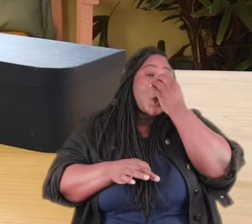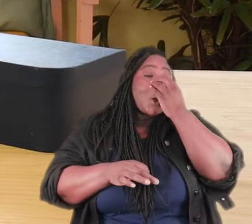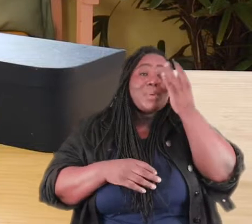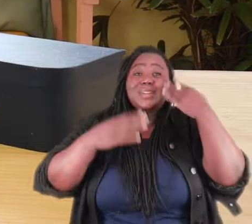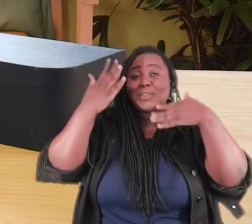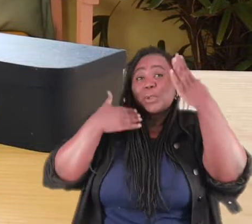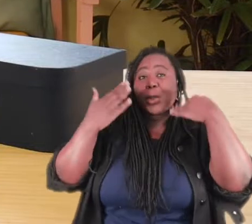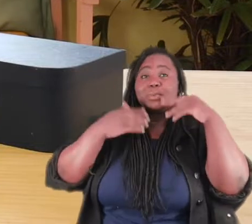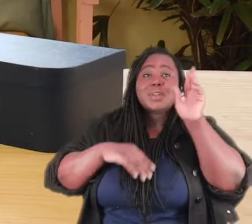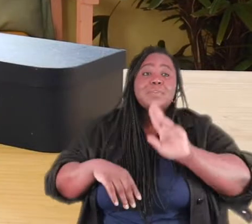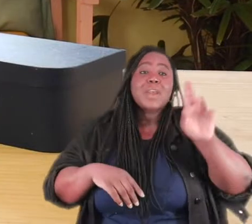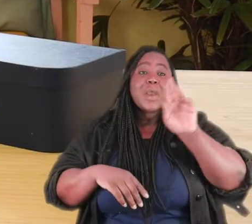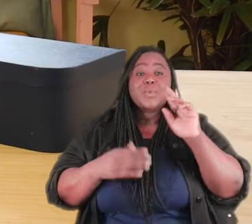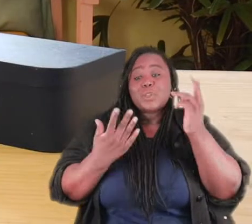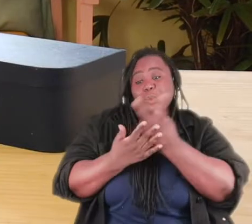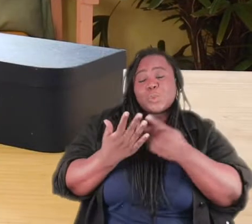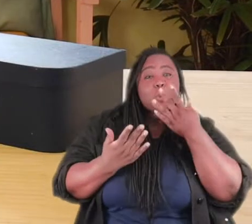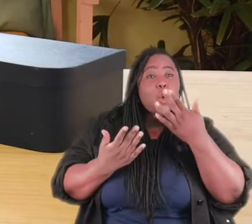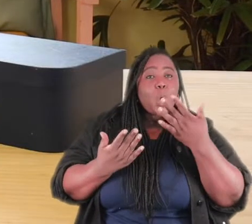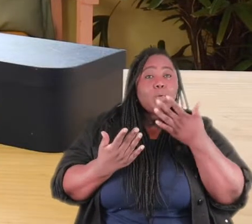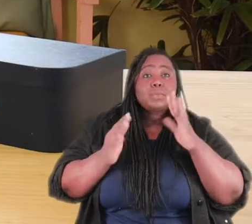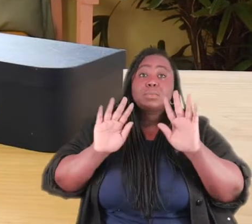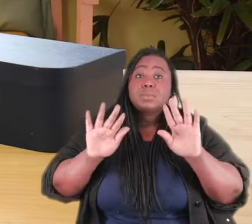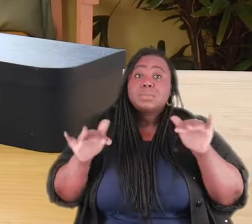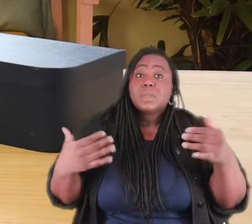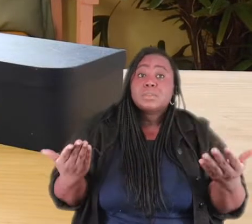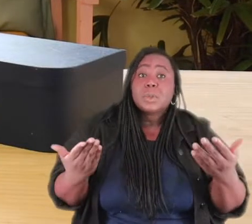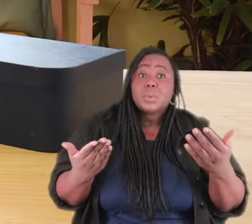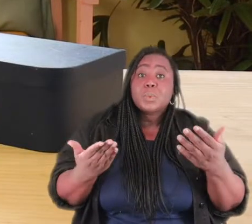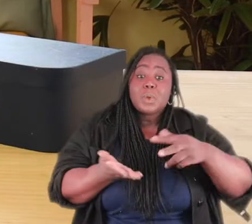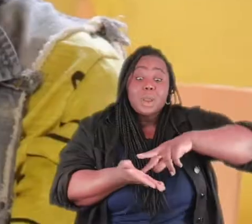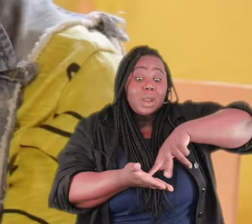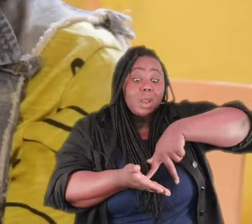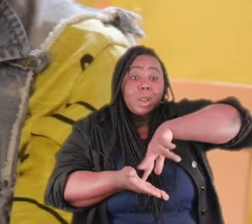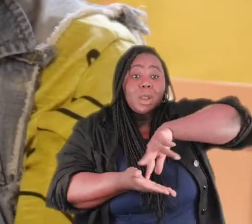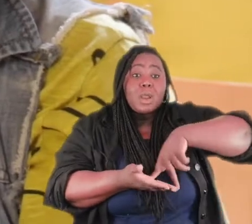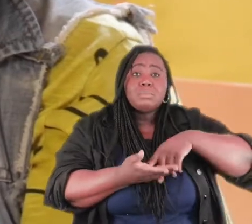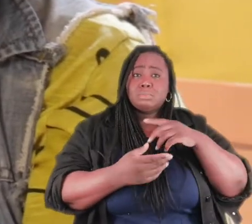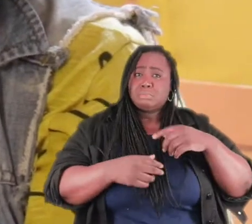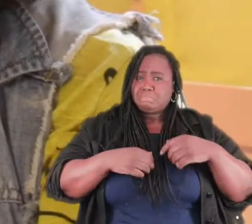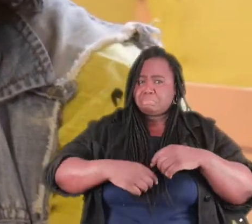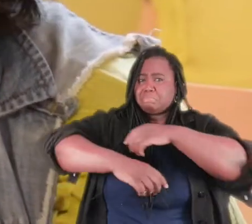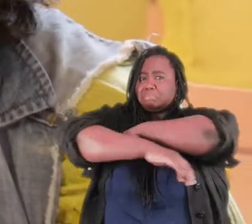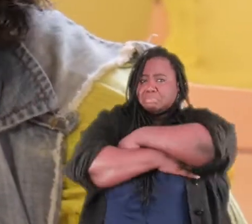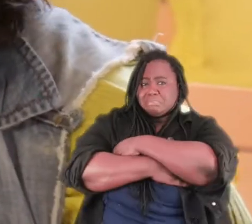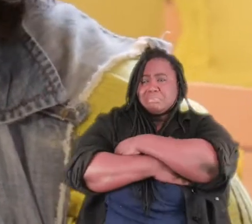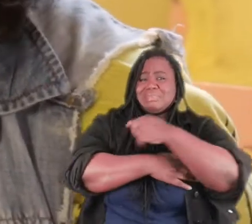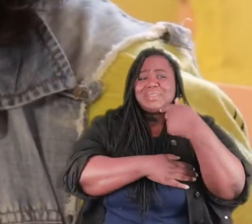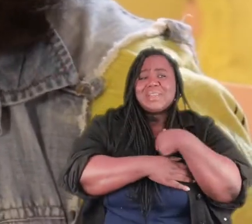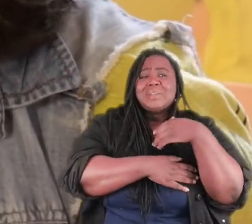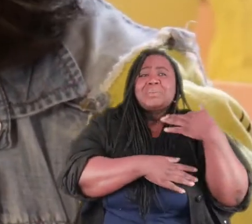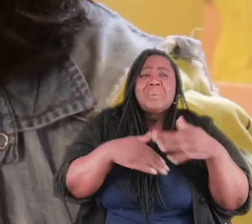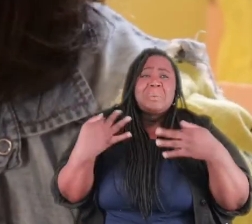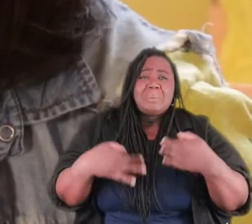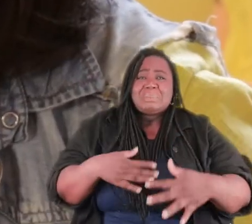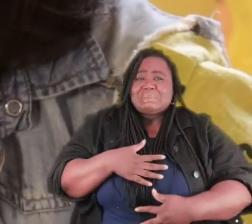se pintavam utilizando aquarelas. Mas aí, a bailarina chegou de cara amarrada. Estou com dor